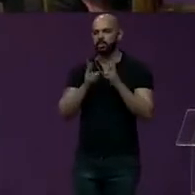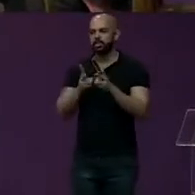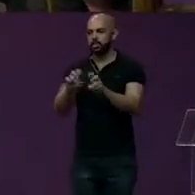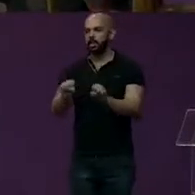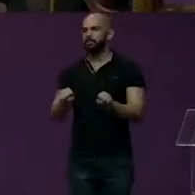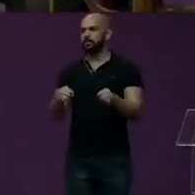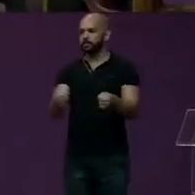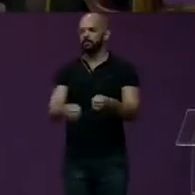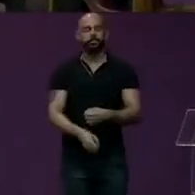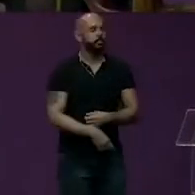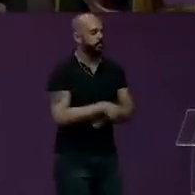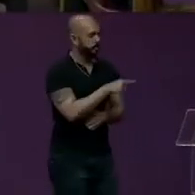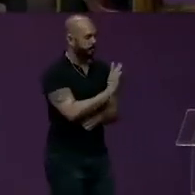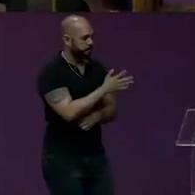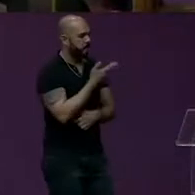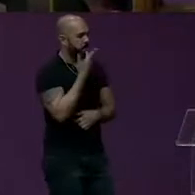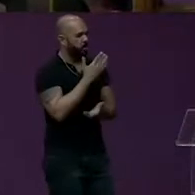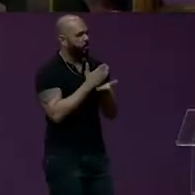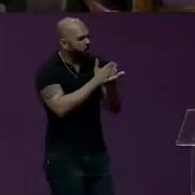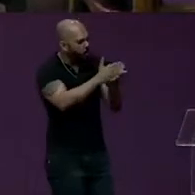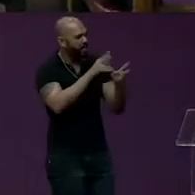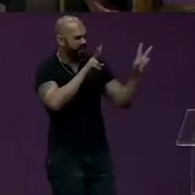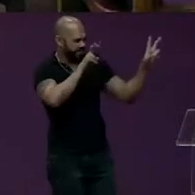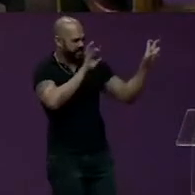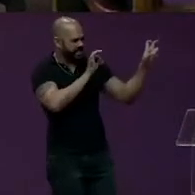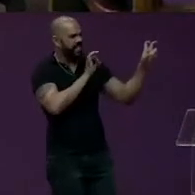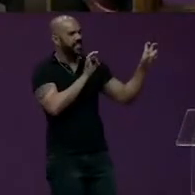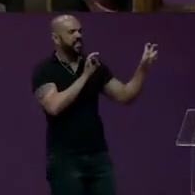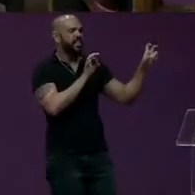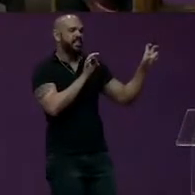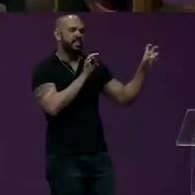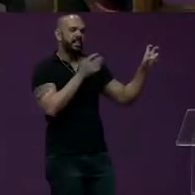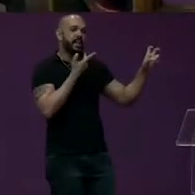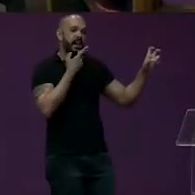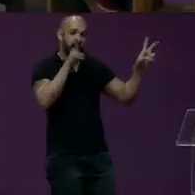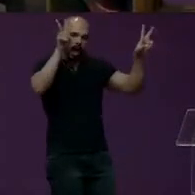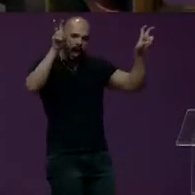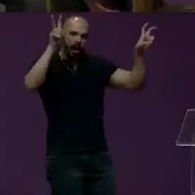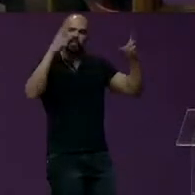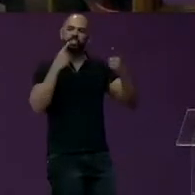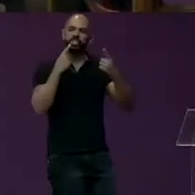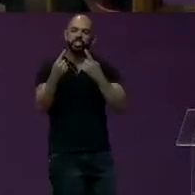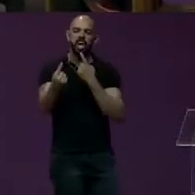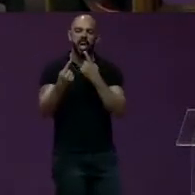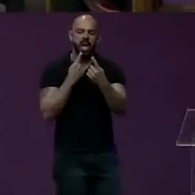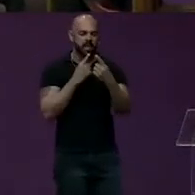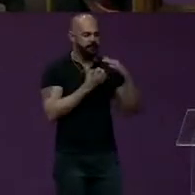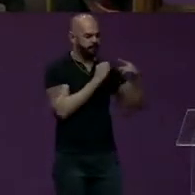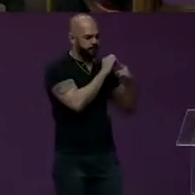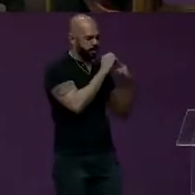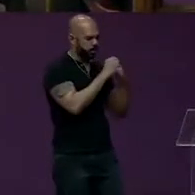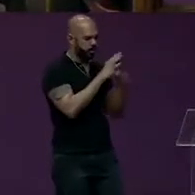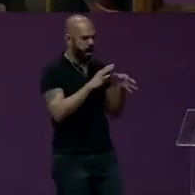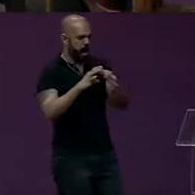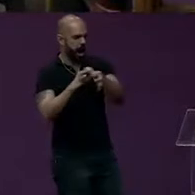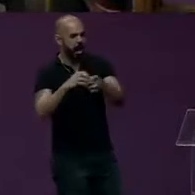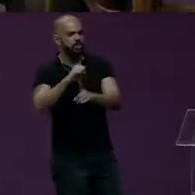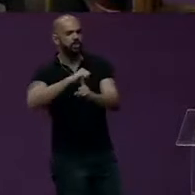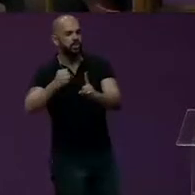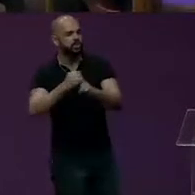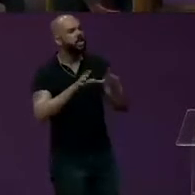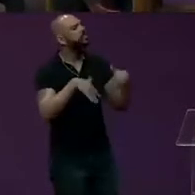reforçar. Você já até introduziu o tema. Falando do diálogo da Fiocruz com a sociedade, quais foram, que ações